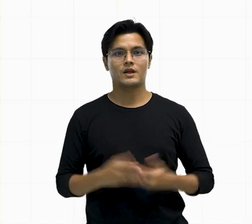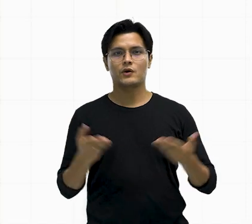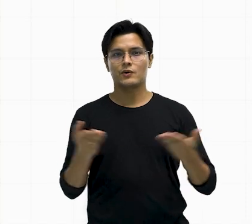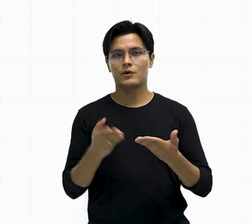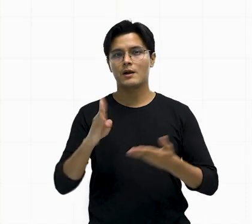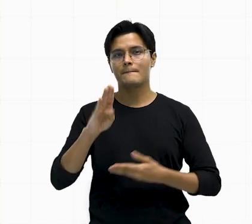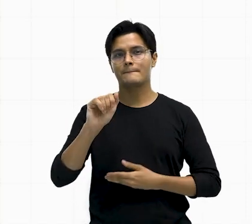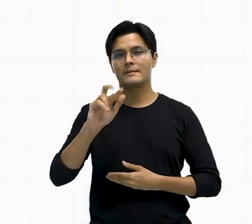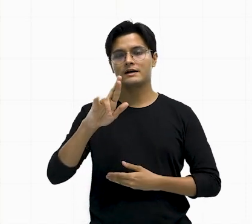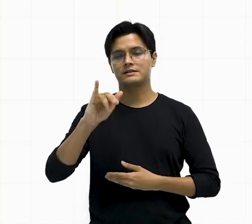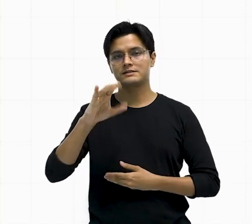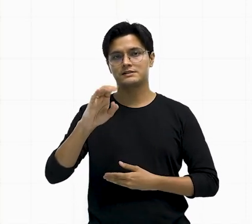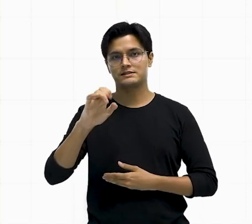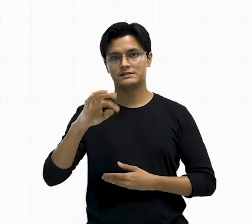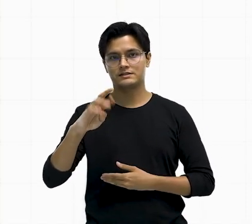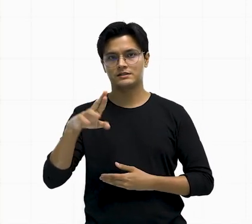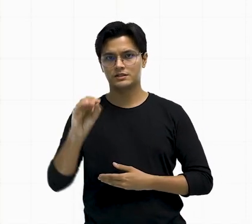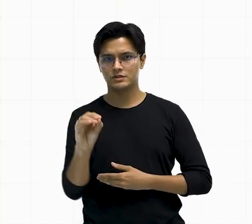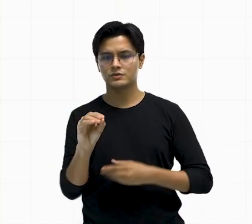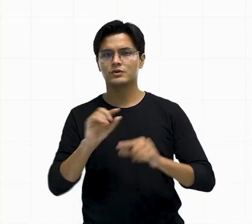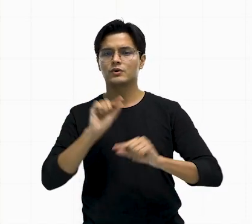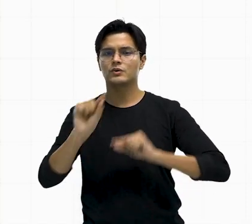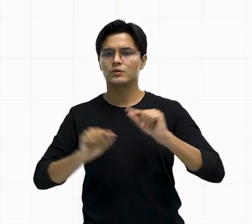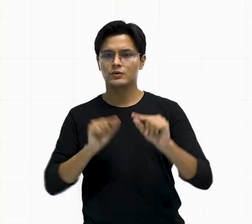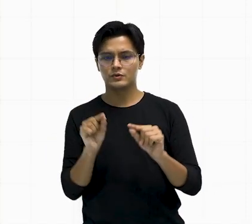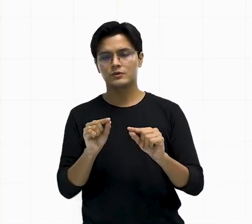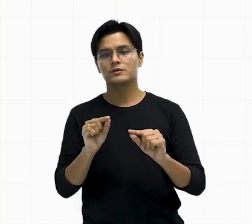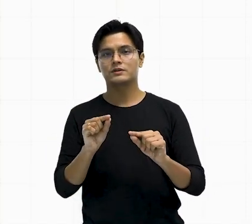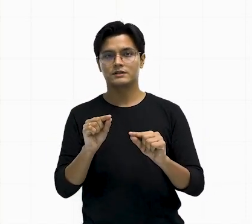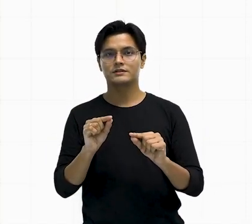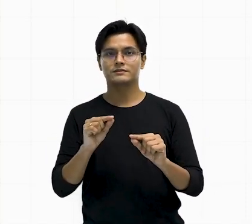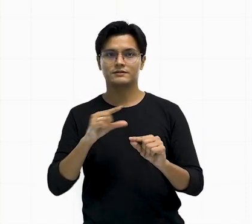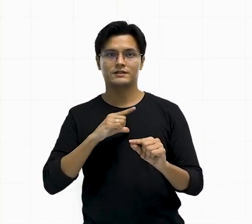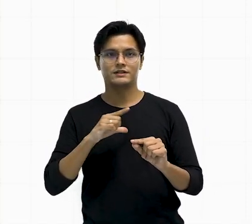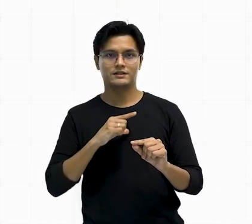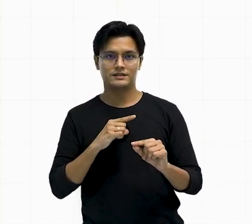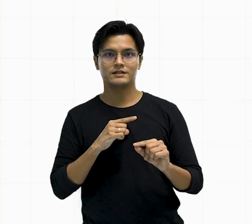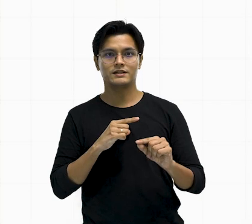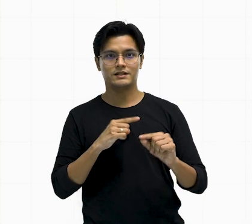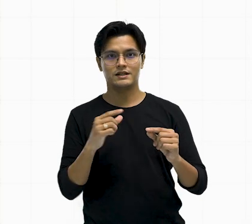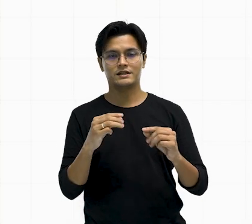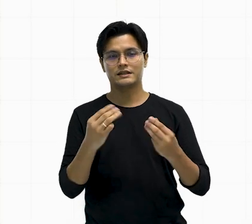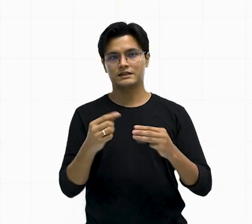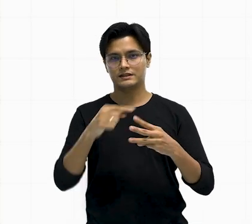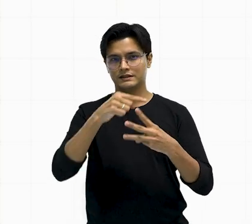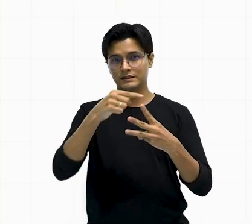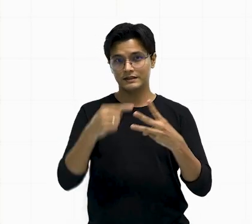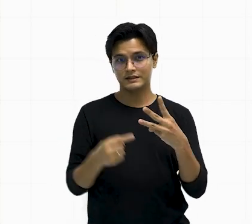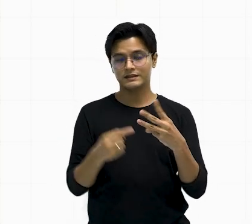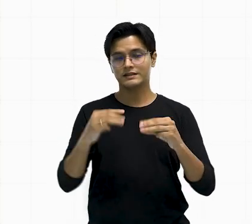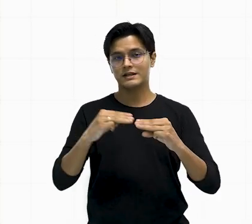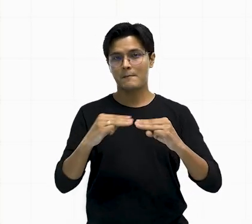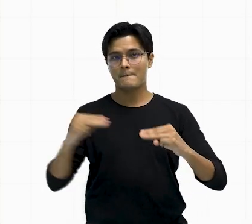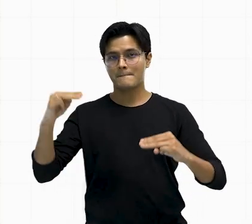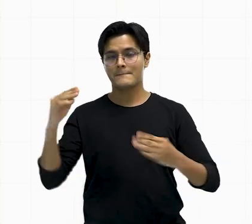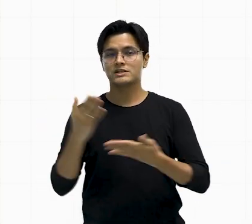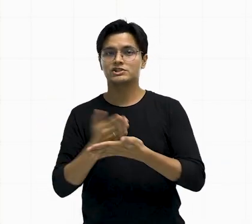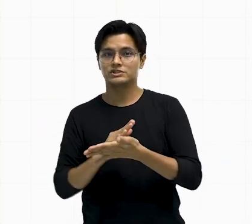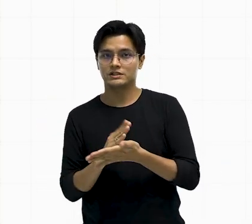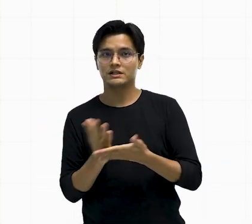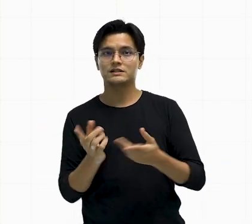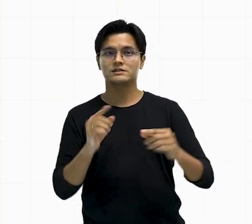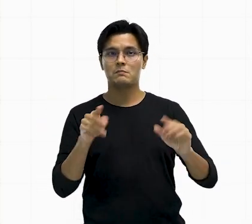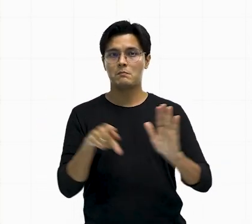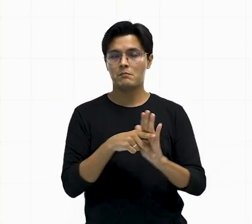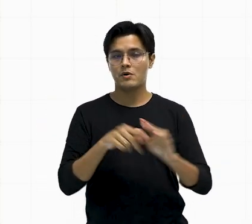Baricentro. O baricentro é dado pela interseção das 3 medianas de um triângulo, isto é, pelo ponto